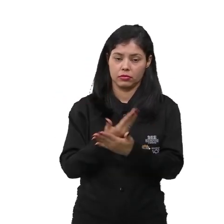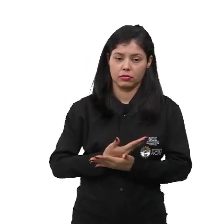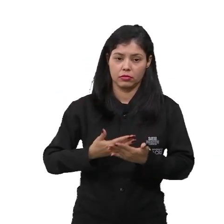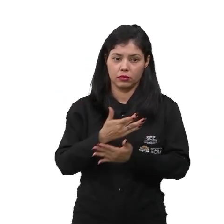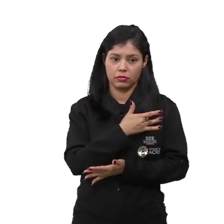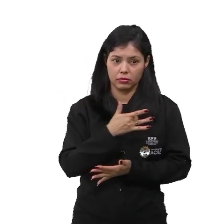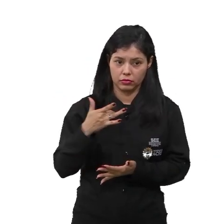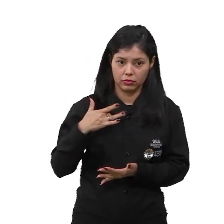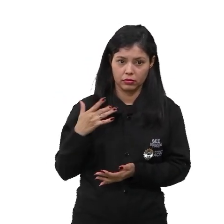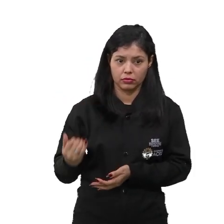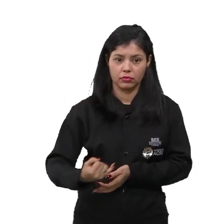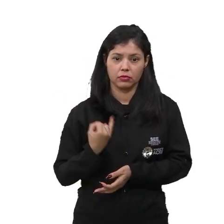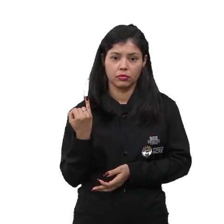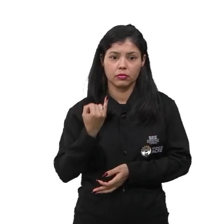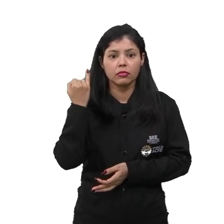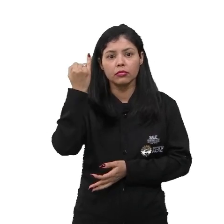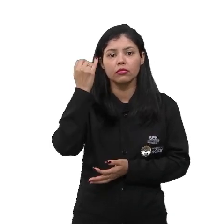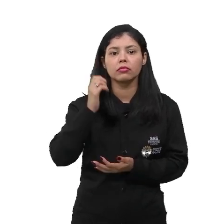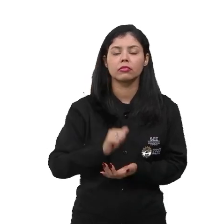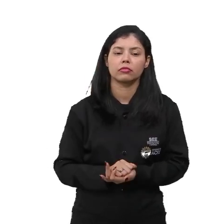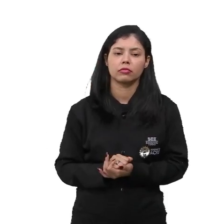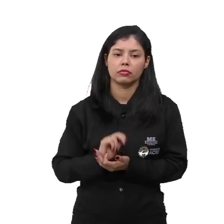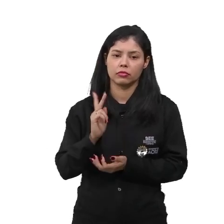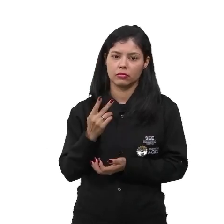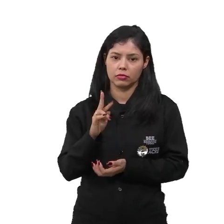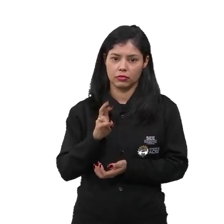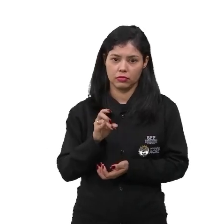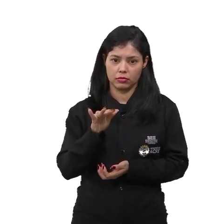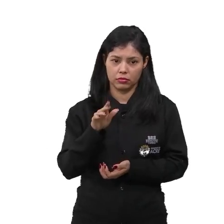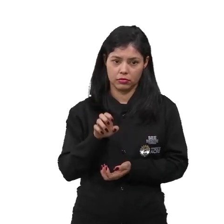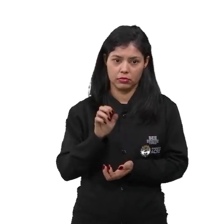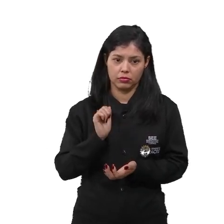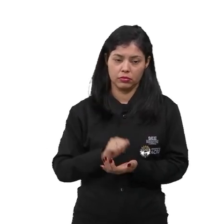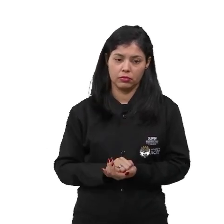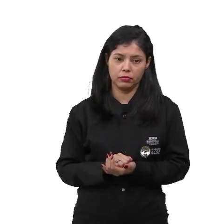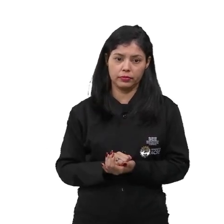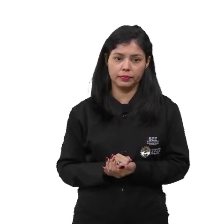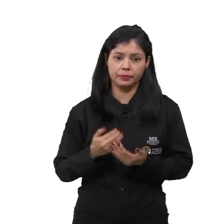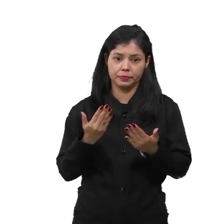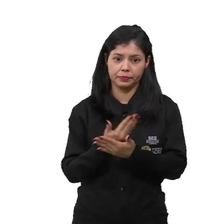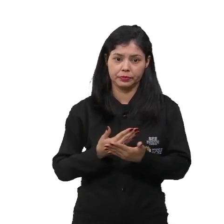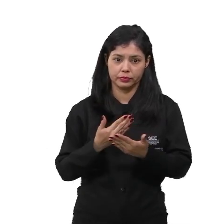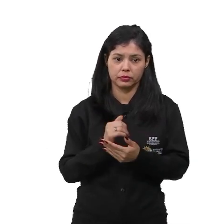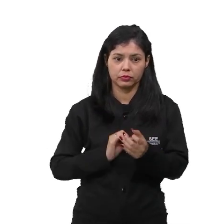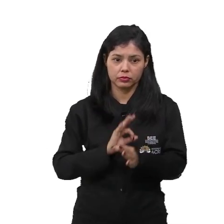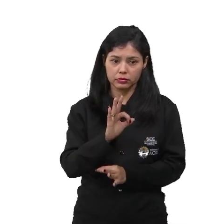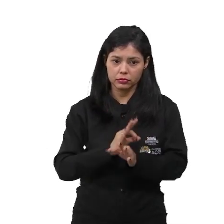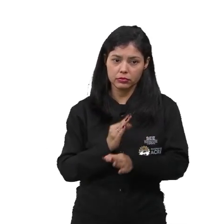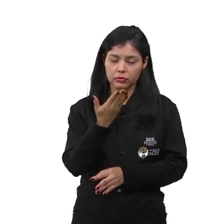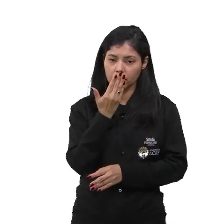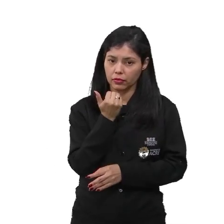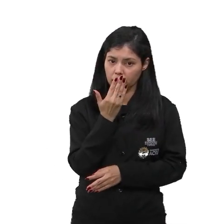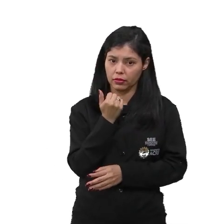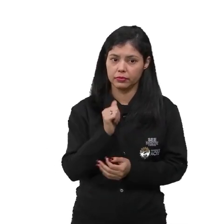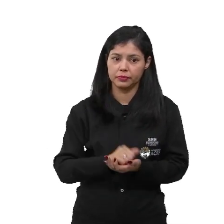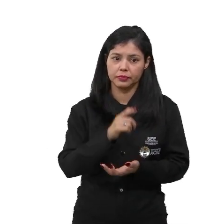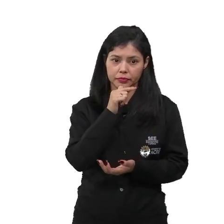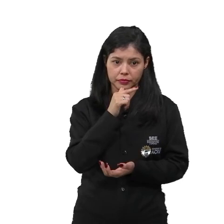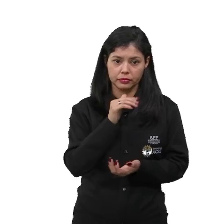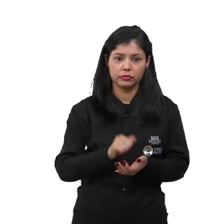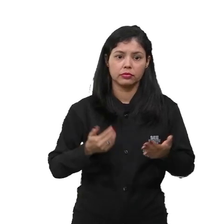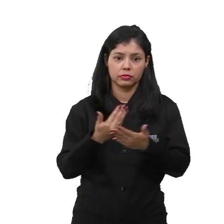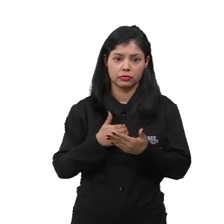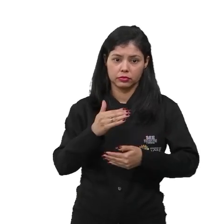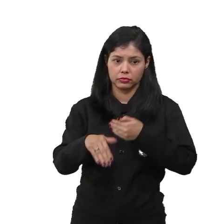da população sobre os cuidados ali com a saúde. A importância ali da higiene, né, no cuidado no preparo dos alimentos e